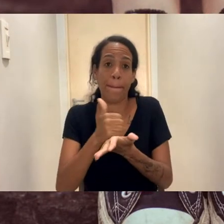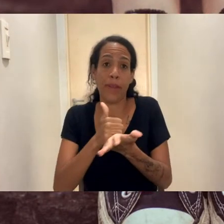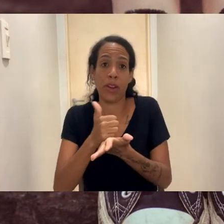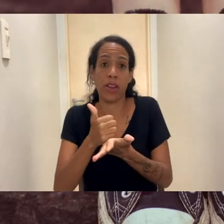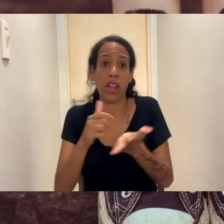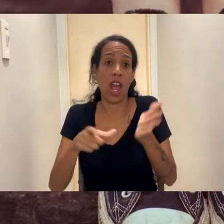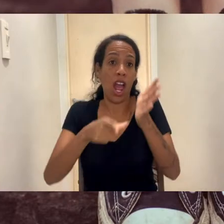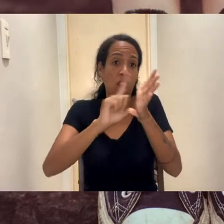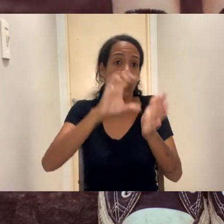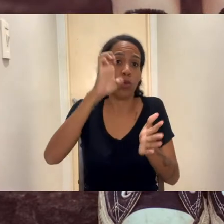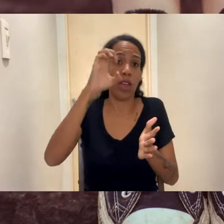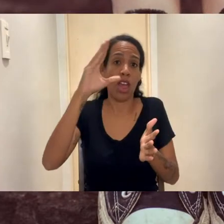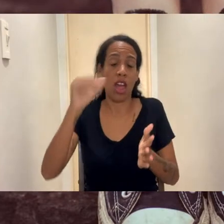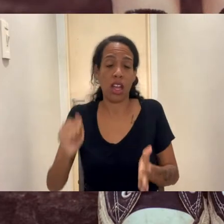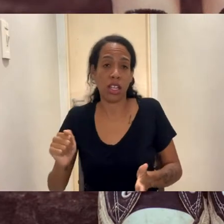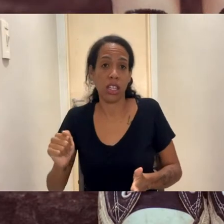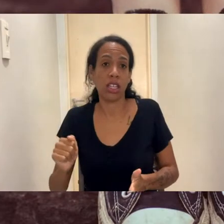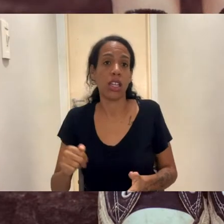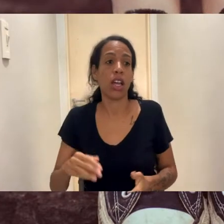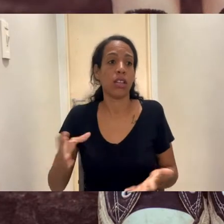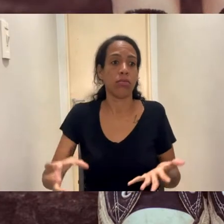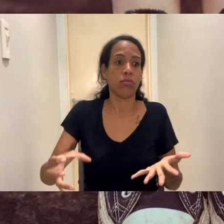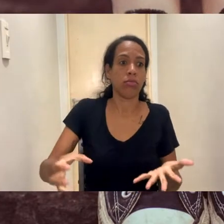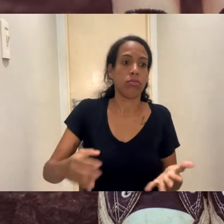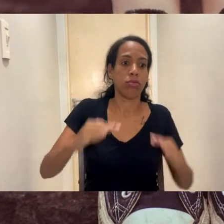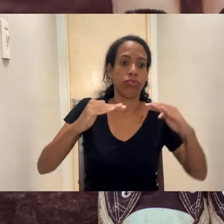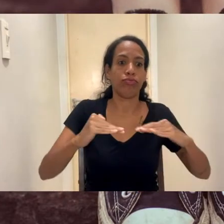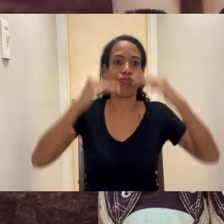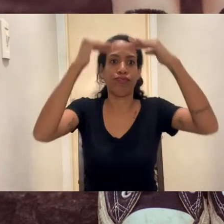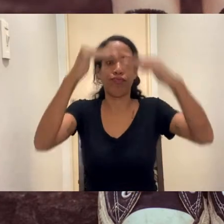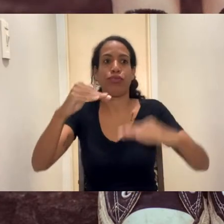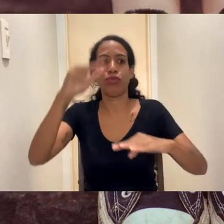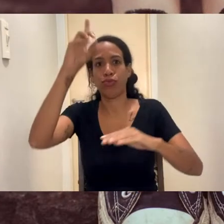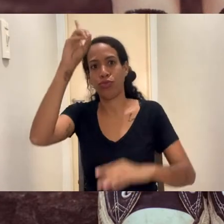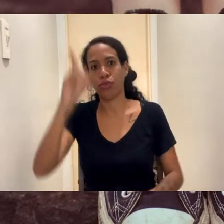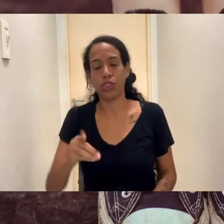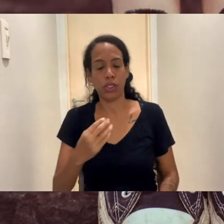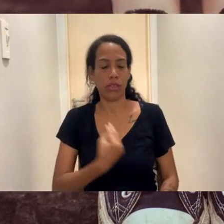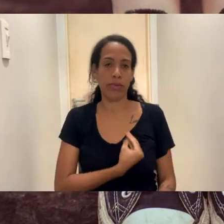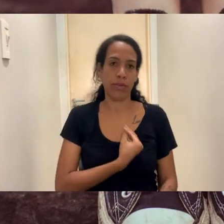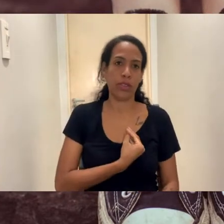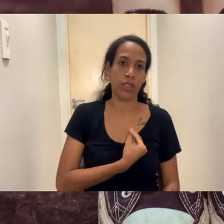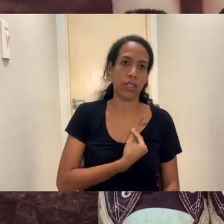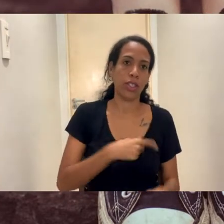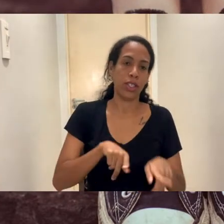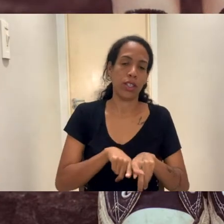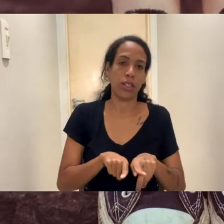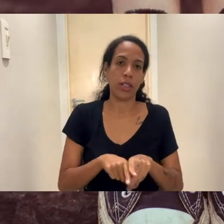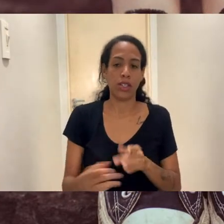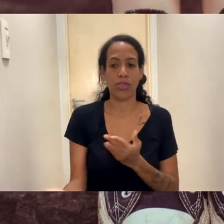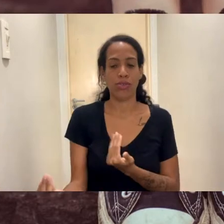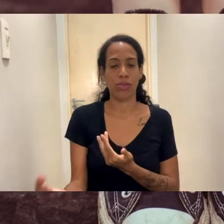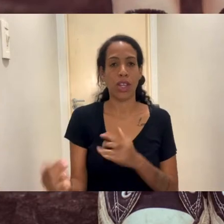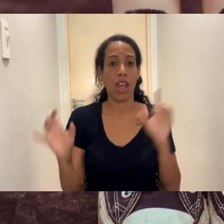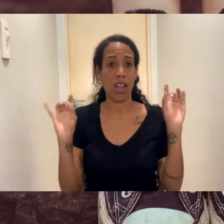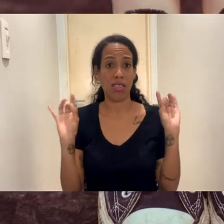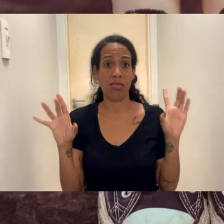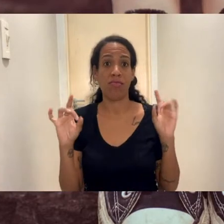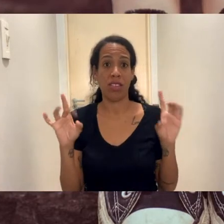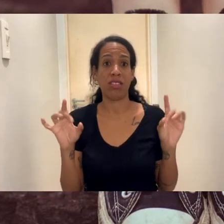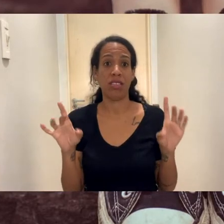ECA, se sobrepõe à garantia de direitos nas vidas dos adolescentes e jovens, especialmente